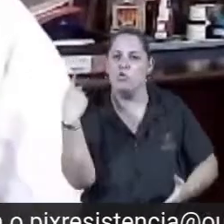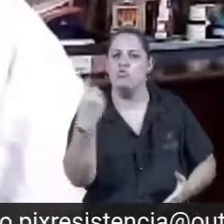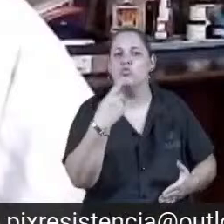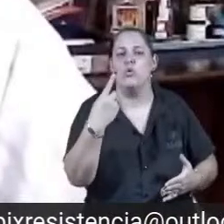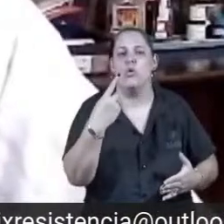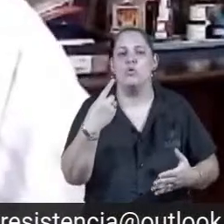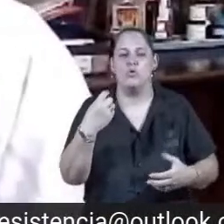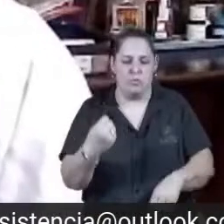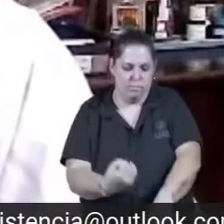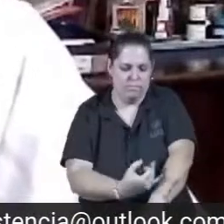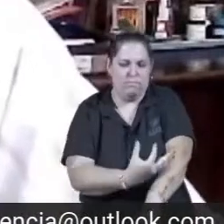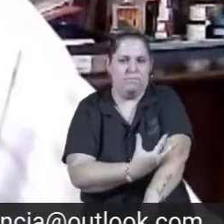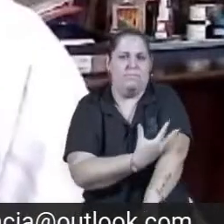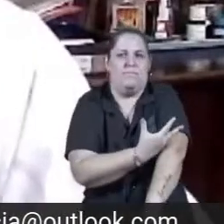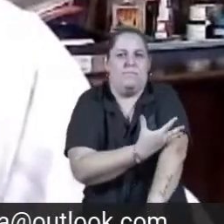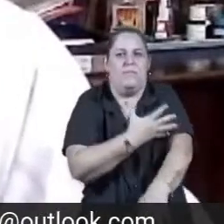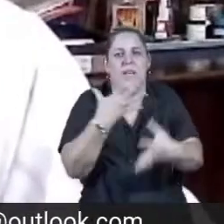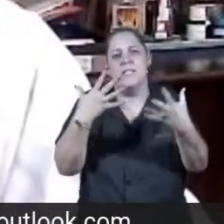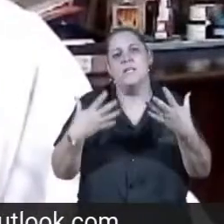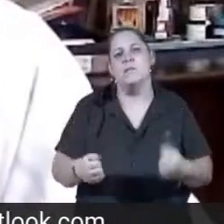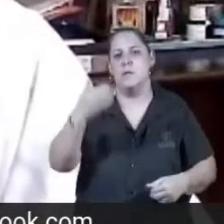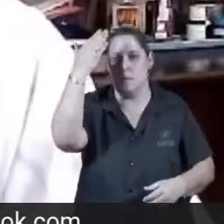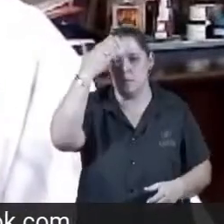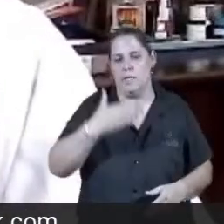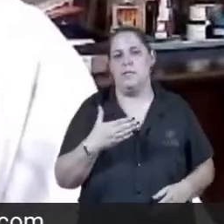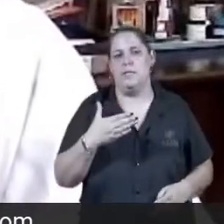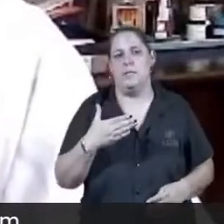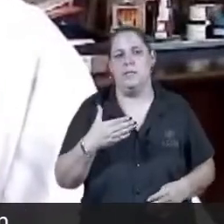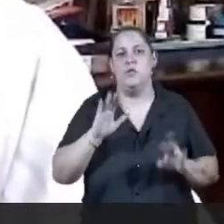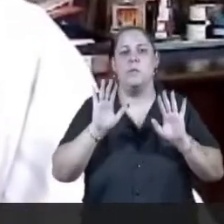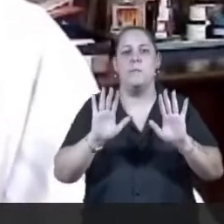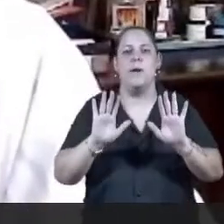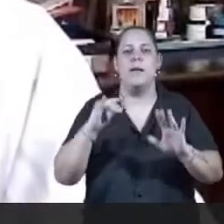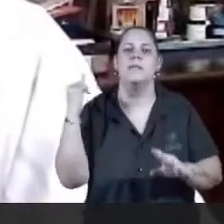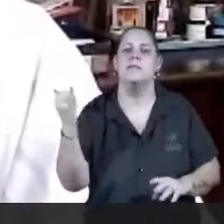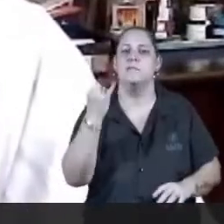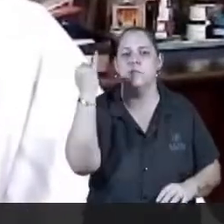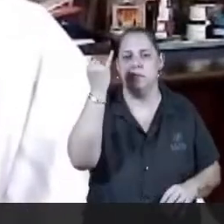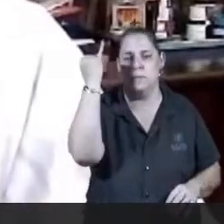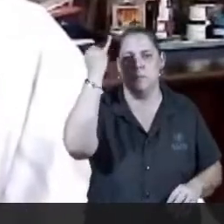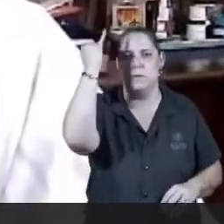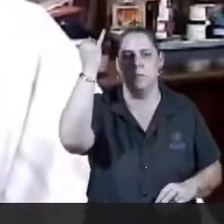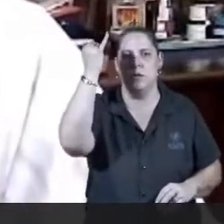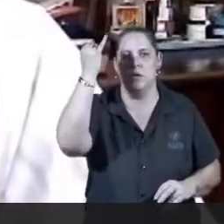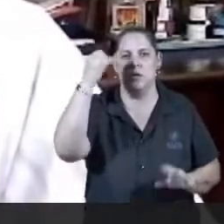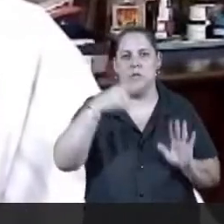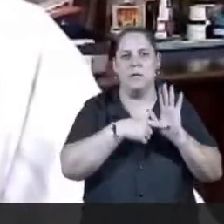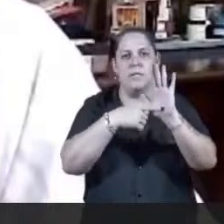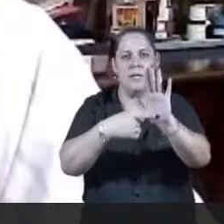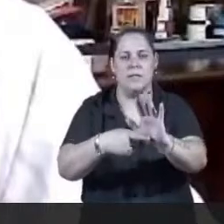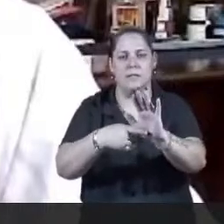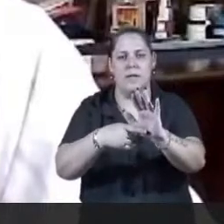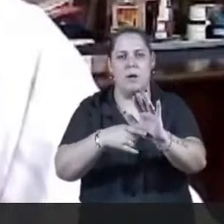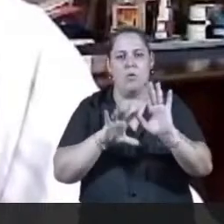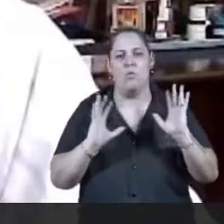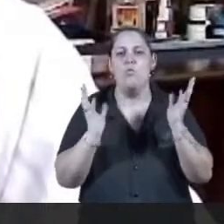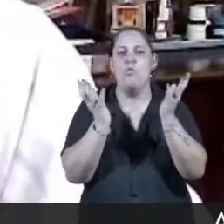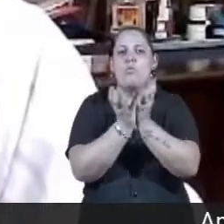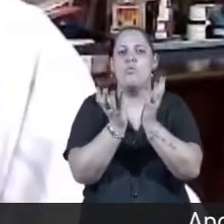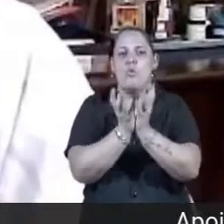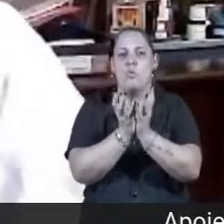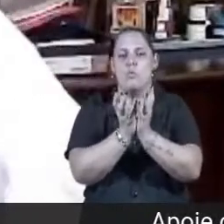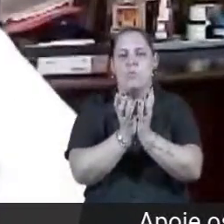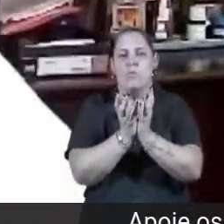calor de recepção aí presente, mas principalmente representar esta bancada. Aqui